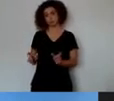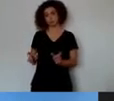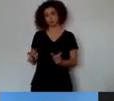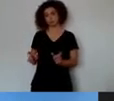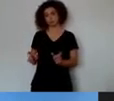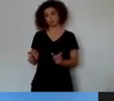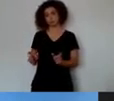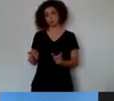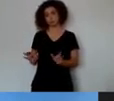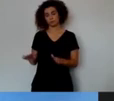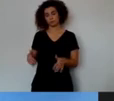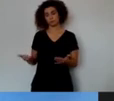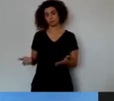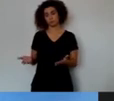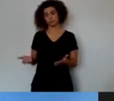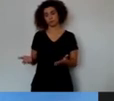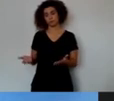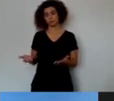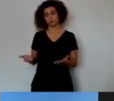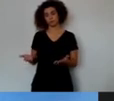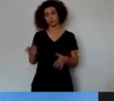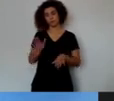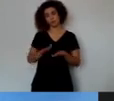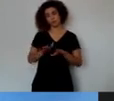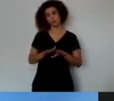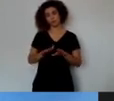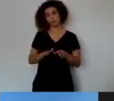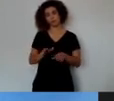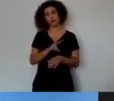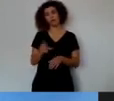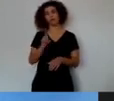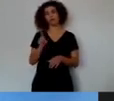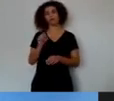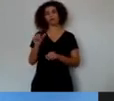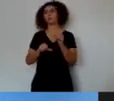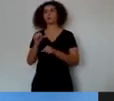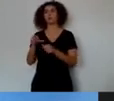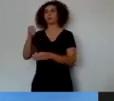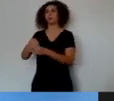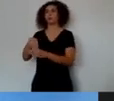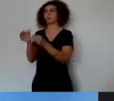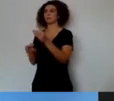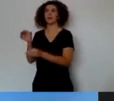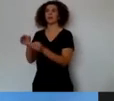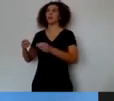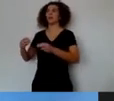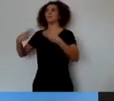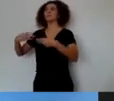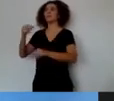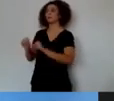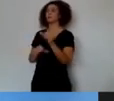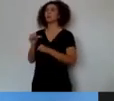é o suficiente. Então, assim, né? Talvez aqui hoje a gente não vai conseguir mudar os cargos de poder, a gente não vai conseguir, né,